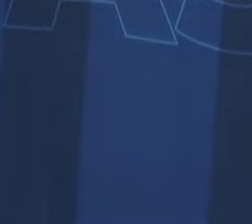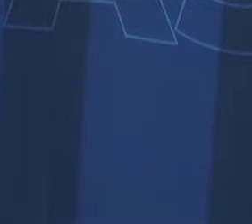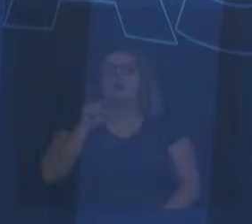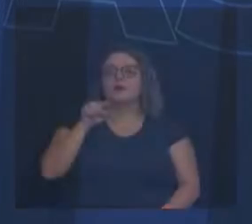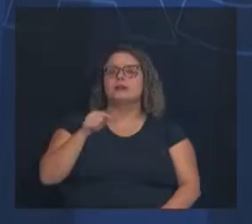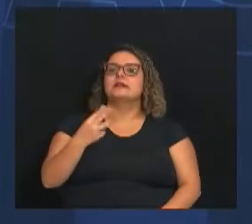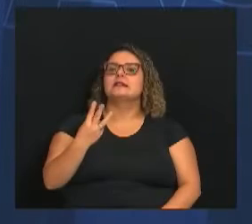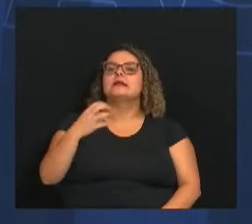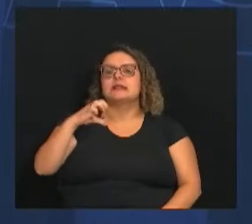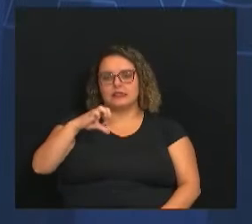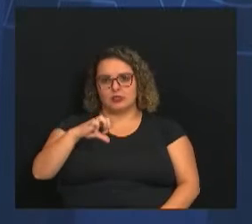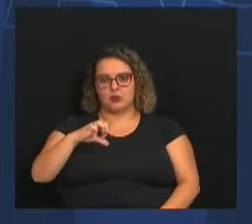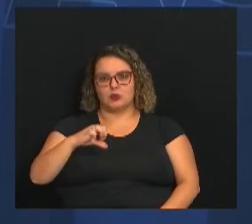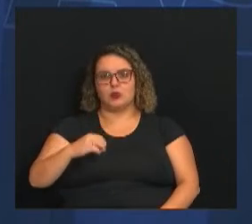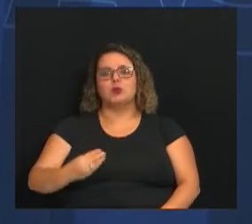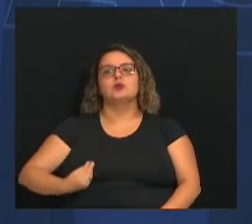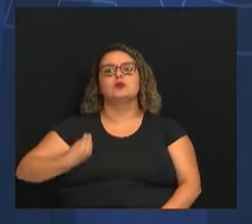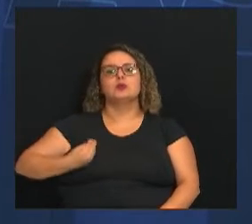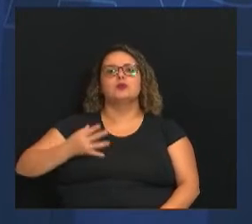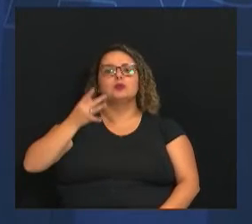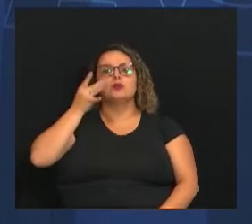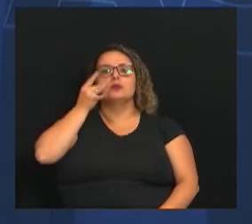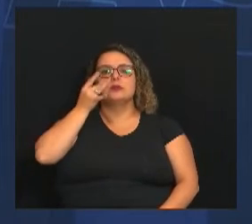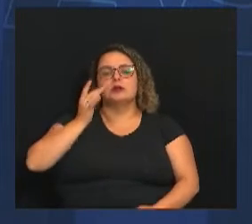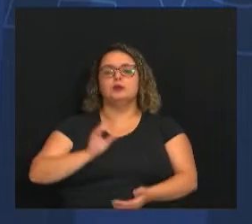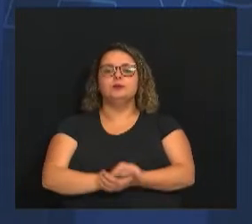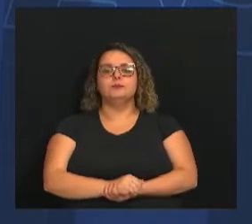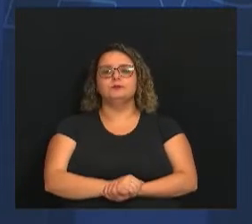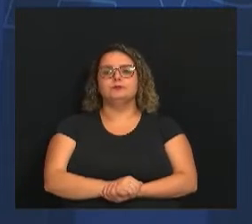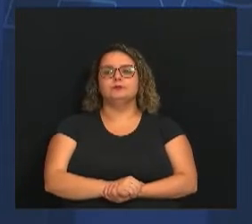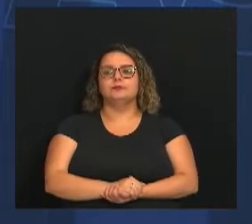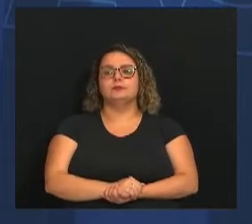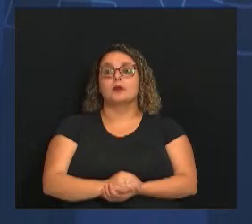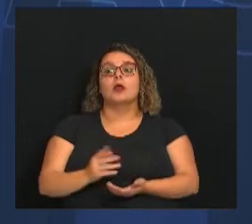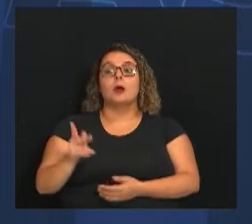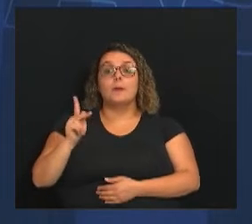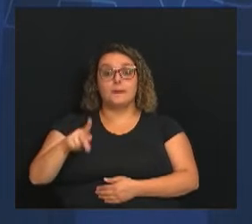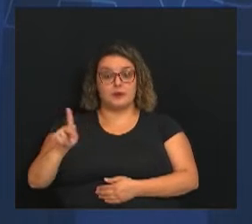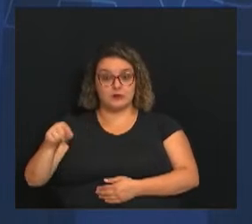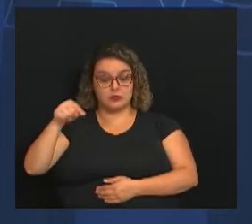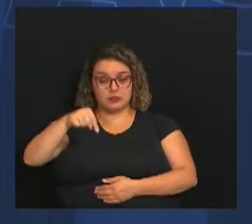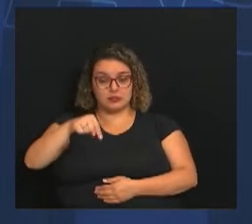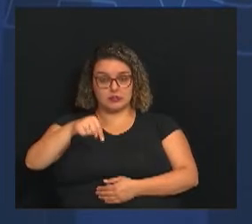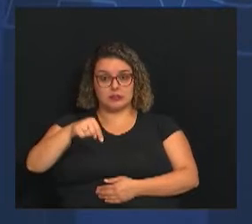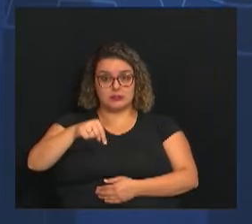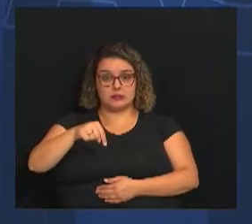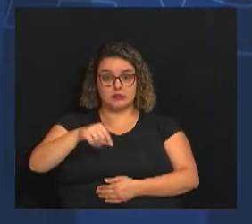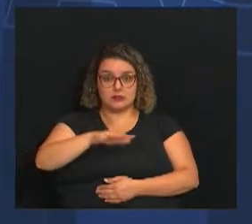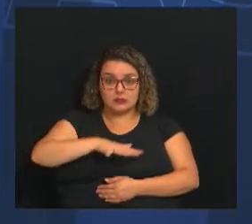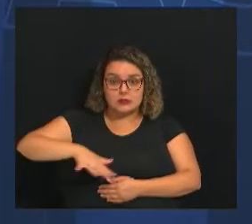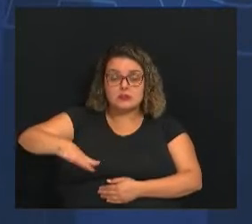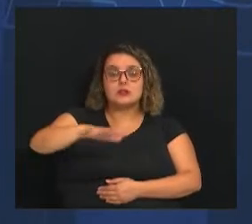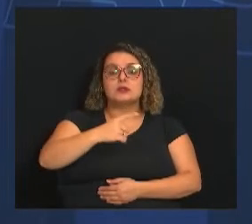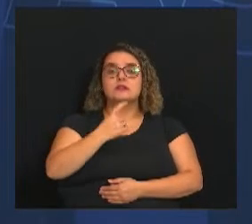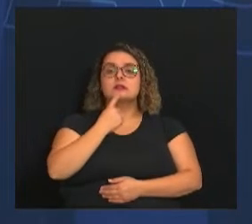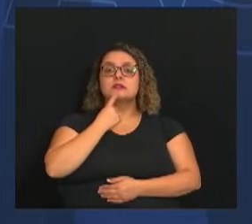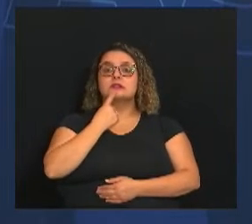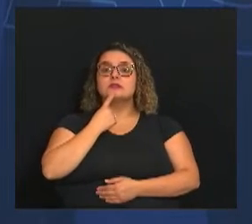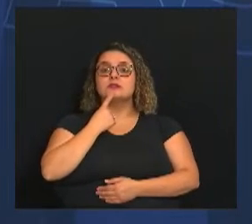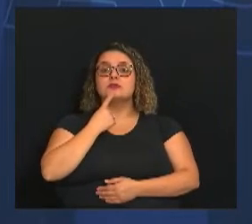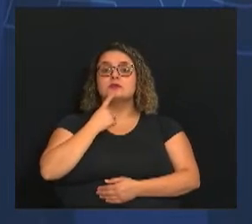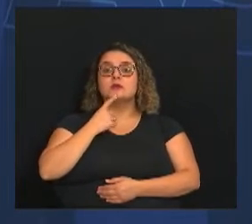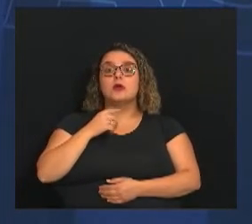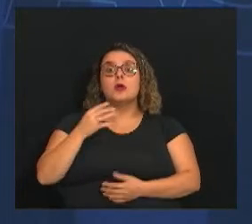1h39, nós estamos ao vivo nesta segunda-feira e olha só, hein? Professoras aqui da região metropolitana de Campinas estão entre